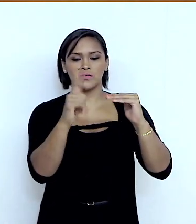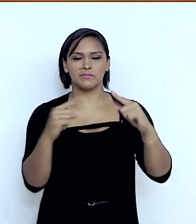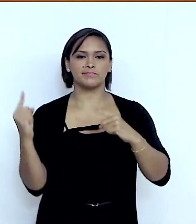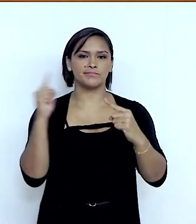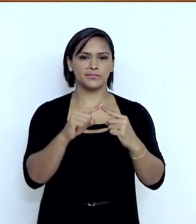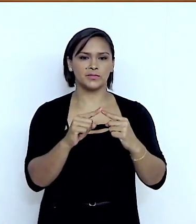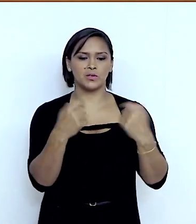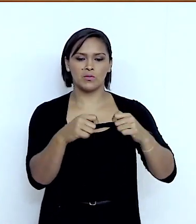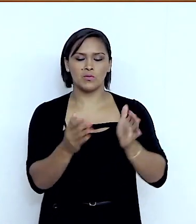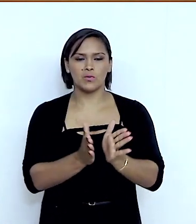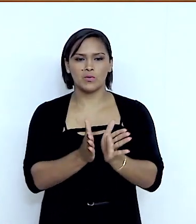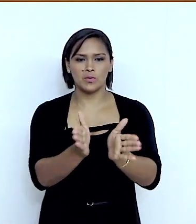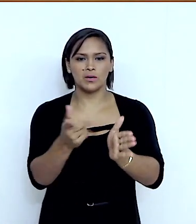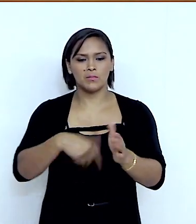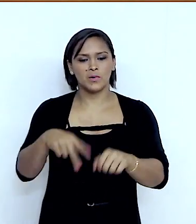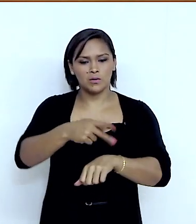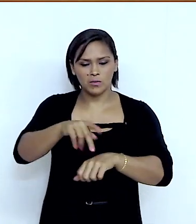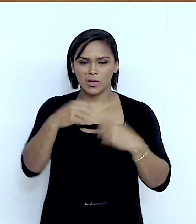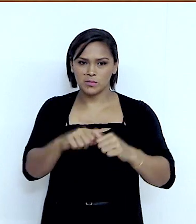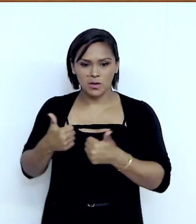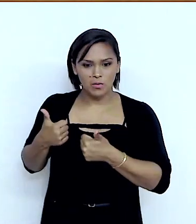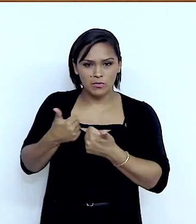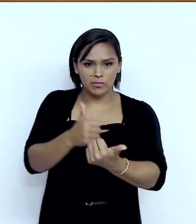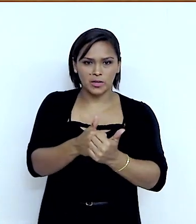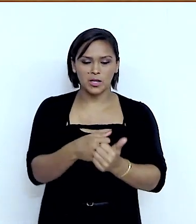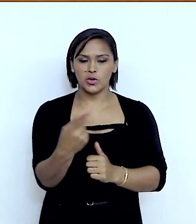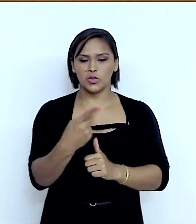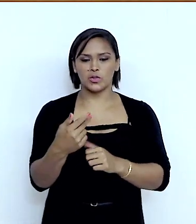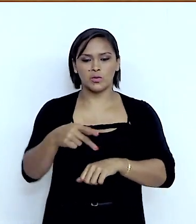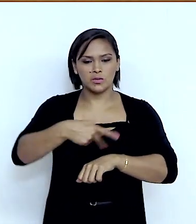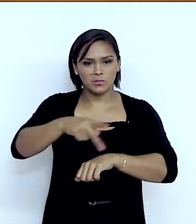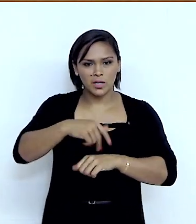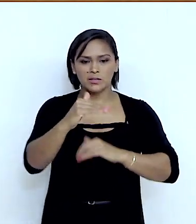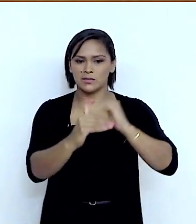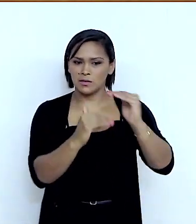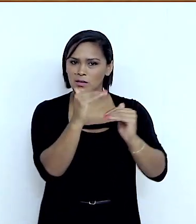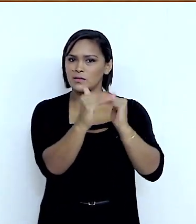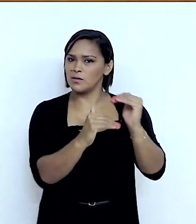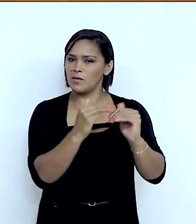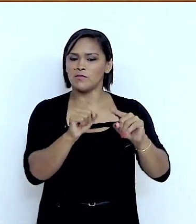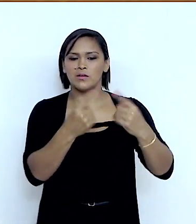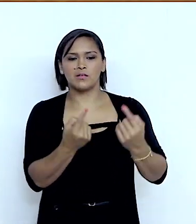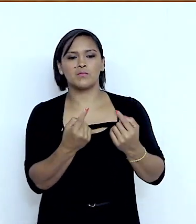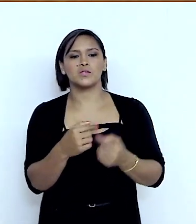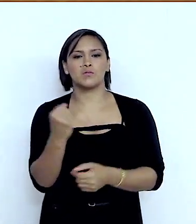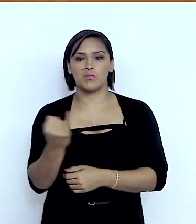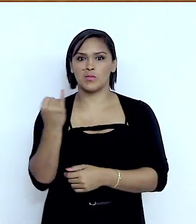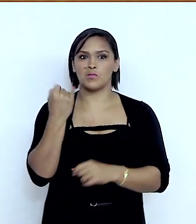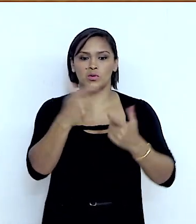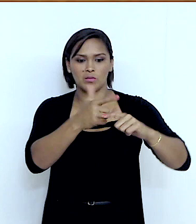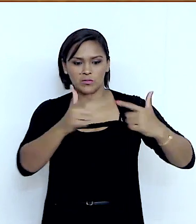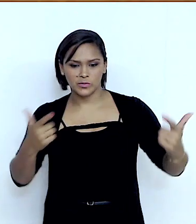o caminho que países nós somos dois países em desenvolvimento mais como uma relevância